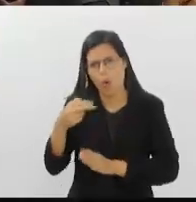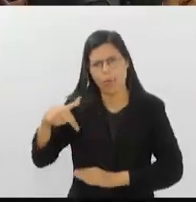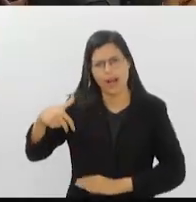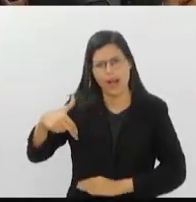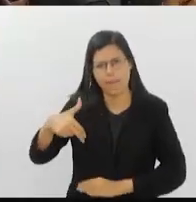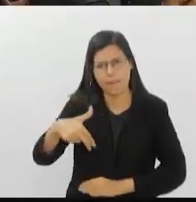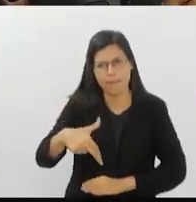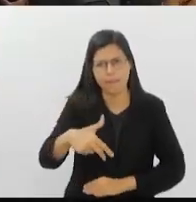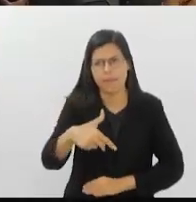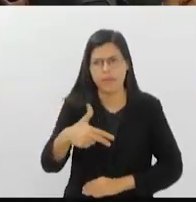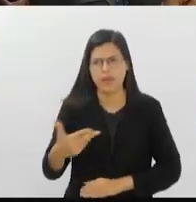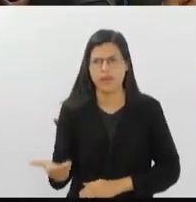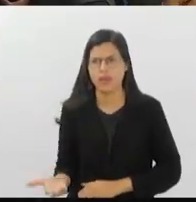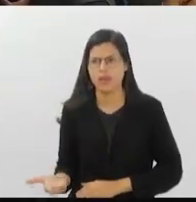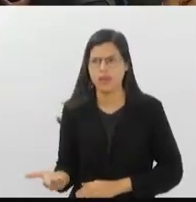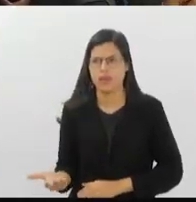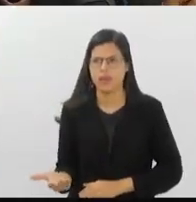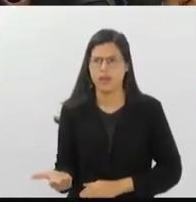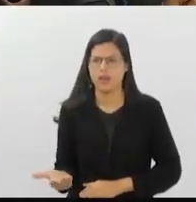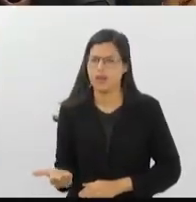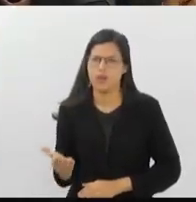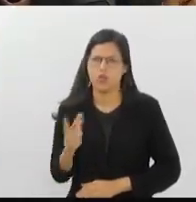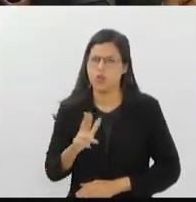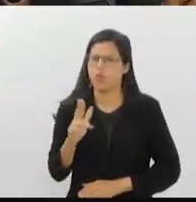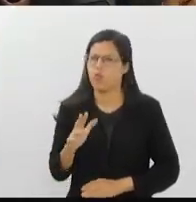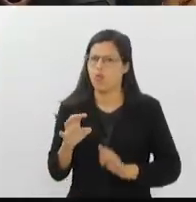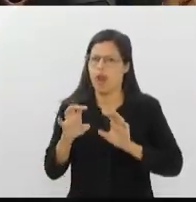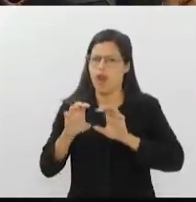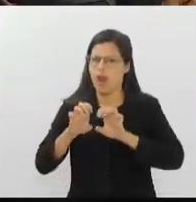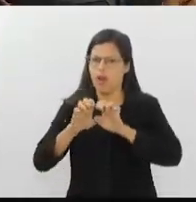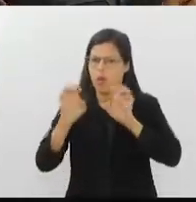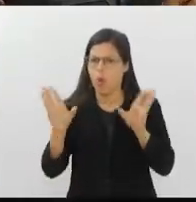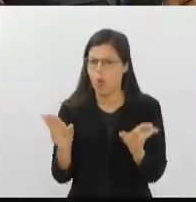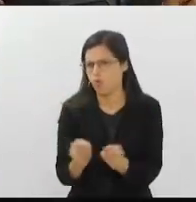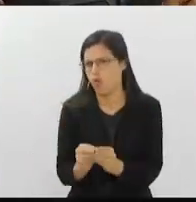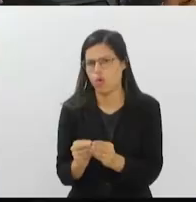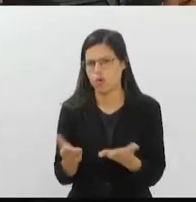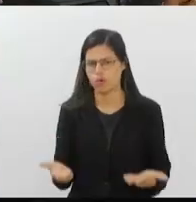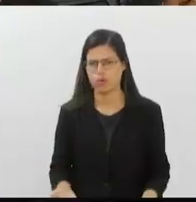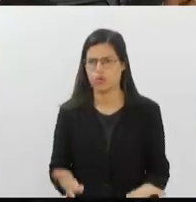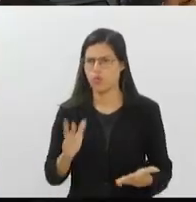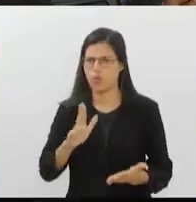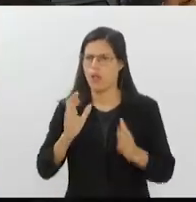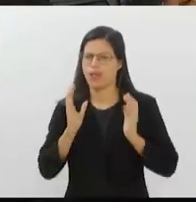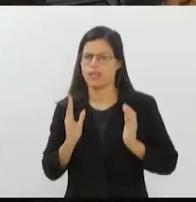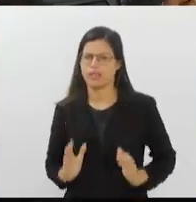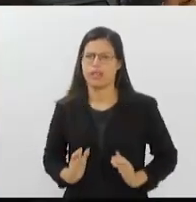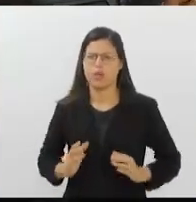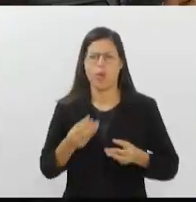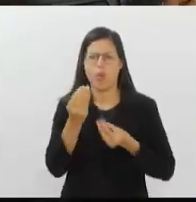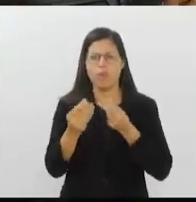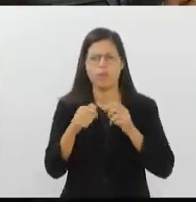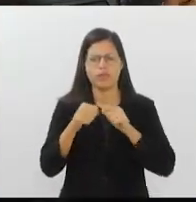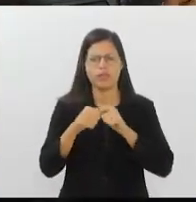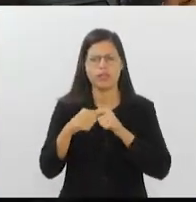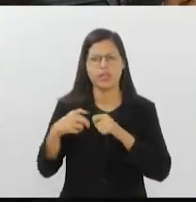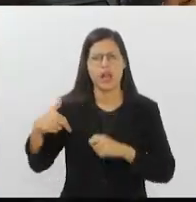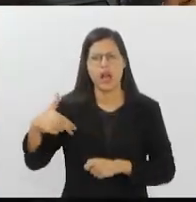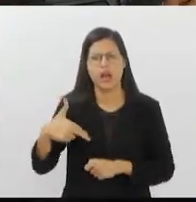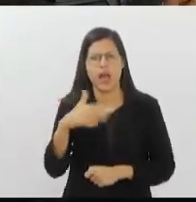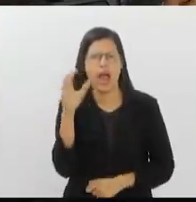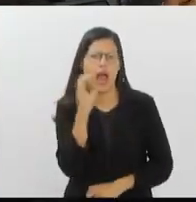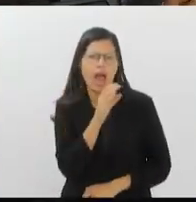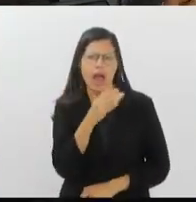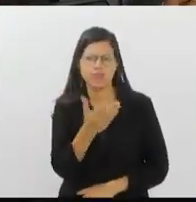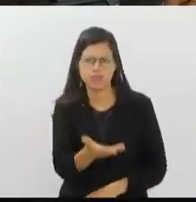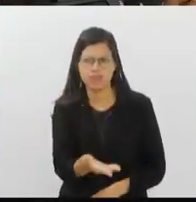expressa? Isso é um negócio anti-ecológico, anti-cidadão. Como é que a gente não pode fazer os caminhos mais rápido a pé? Aí,